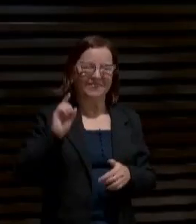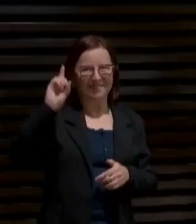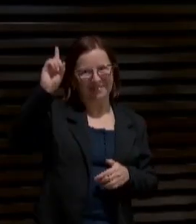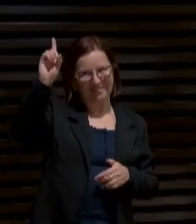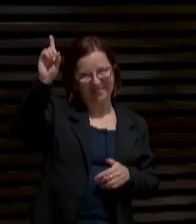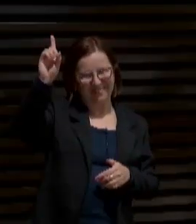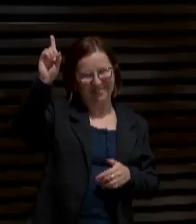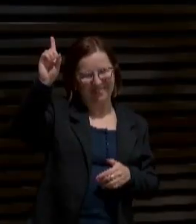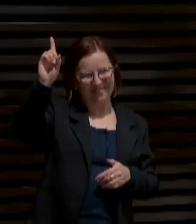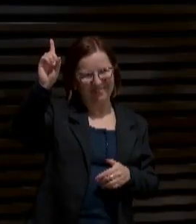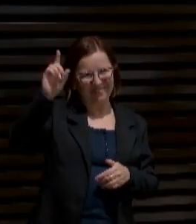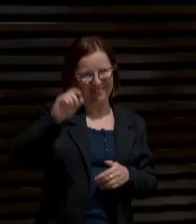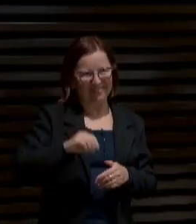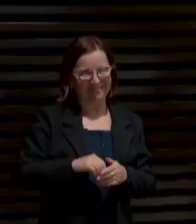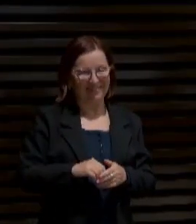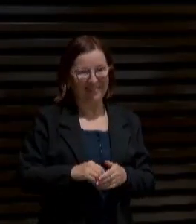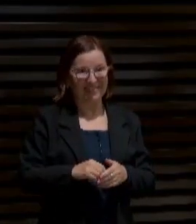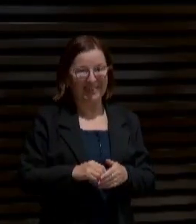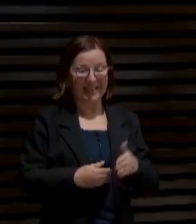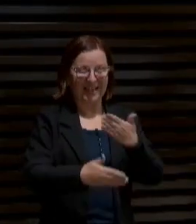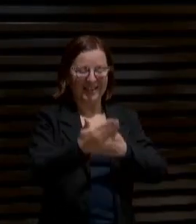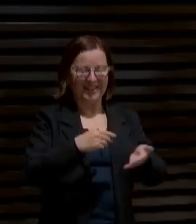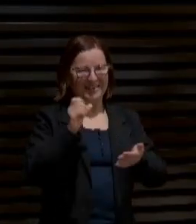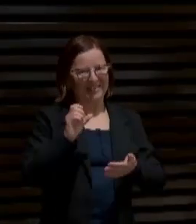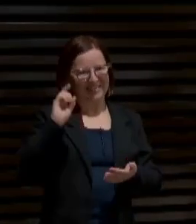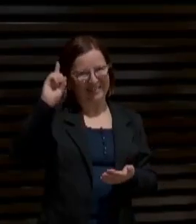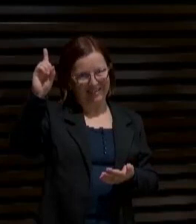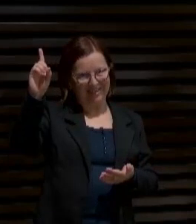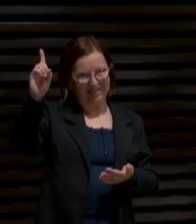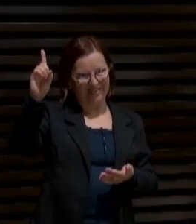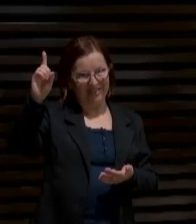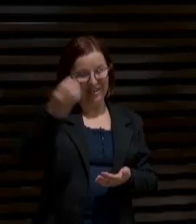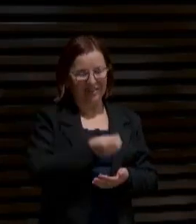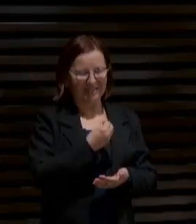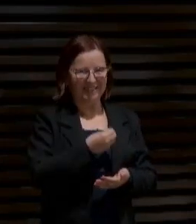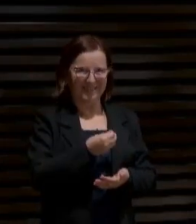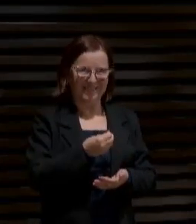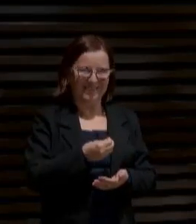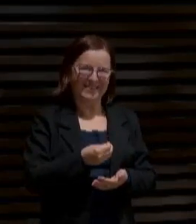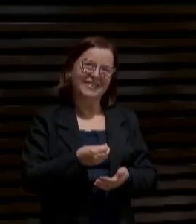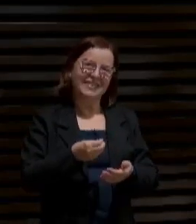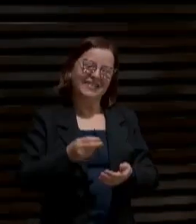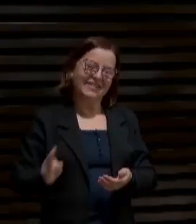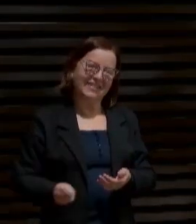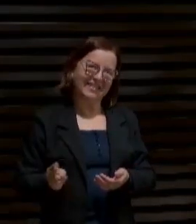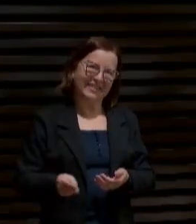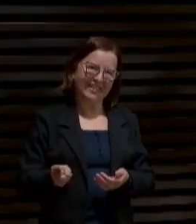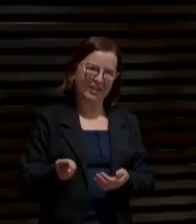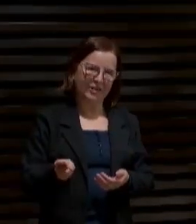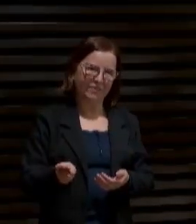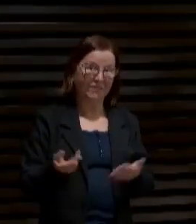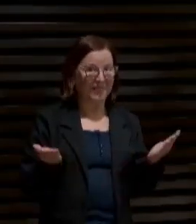incorruptível mediante a palavra de Deus à qual vive e é permanente